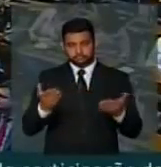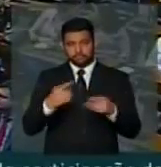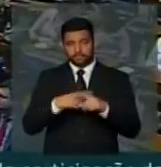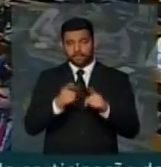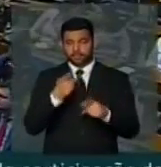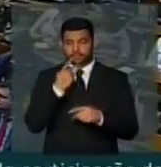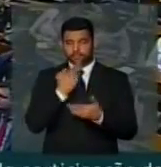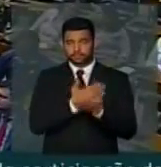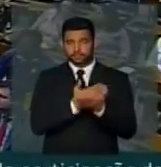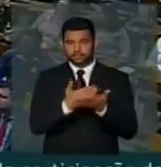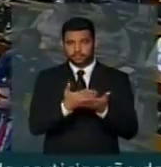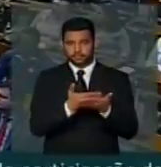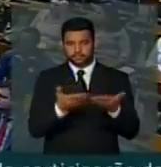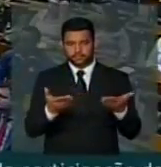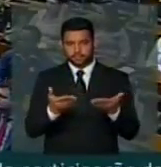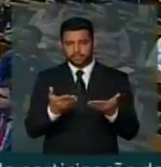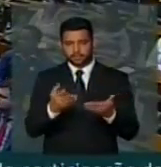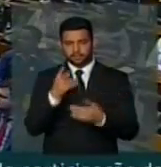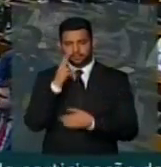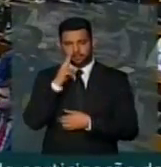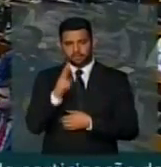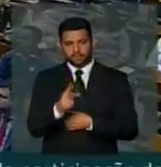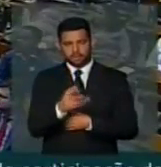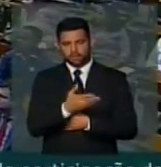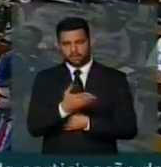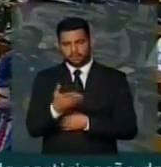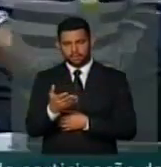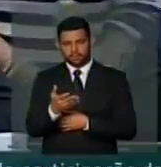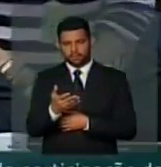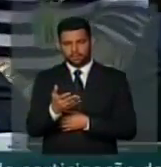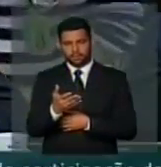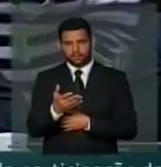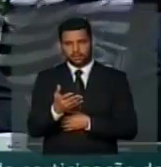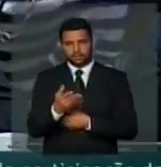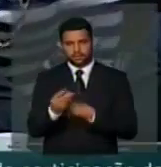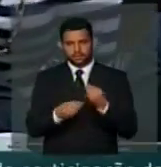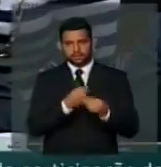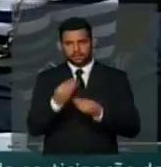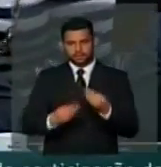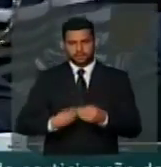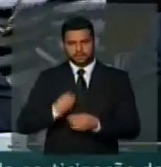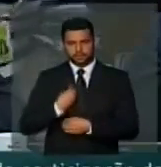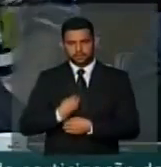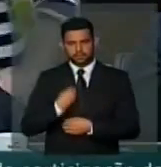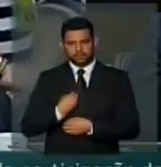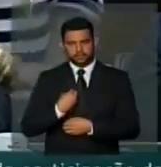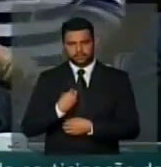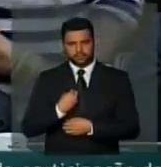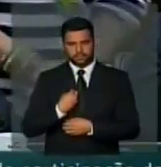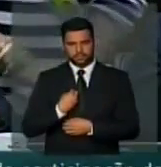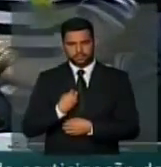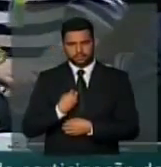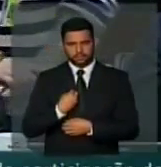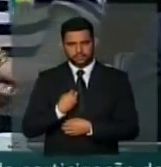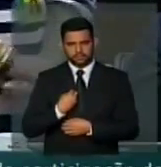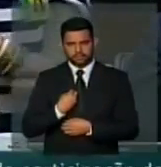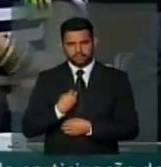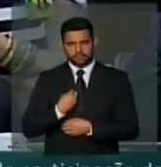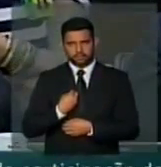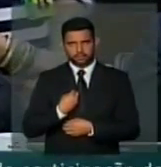Mas prosseguindo, vamos ver agora como se comporta aqui. O Carlos